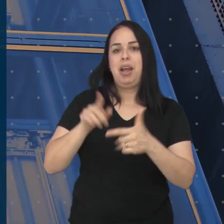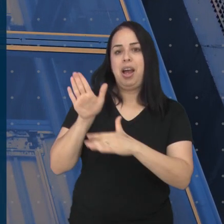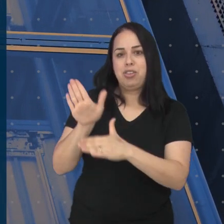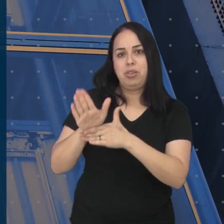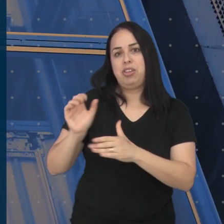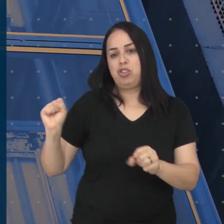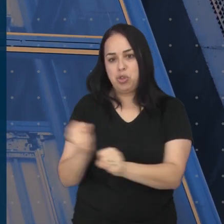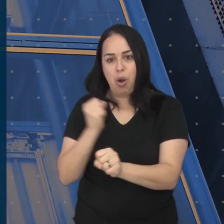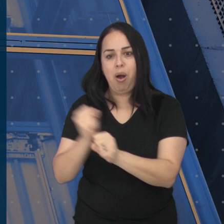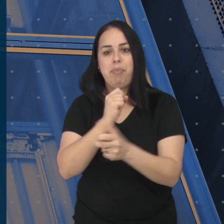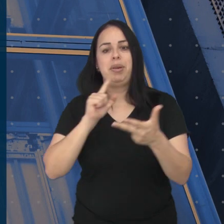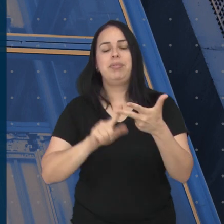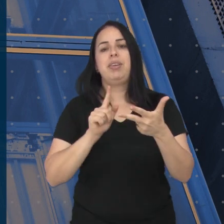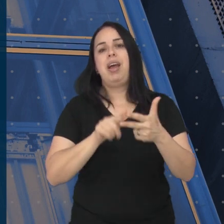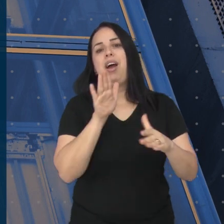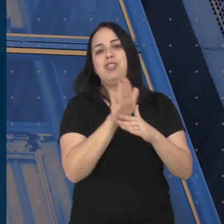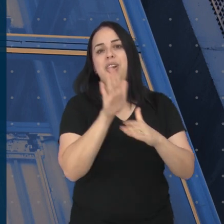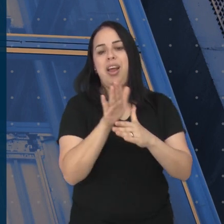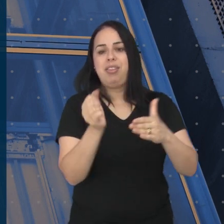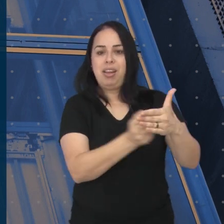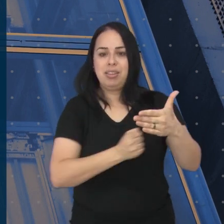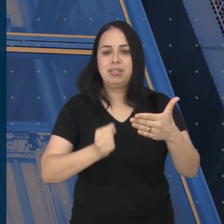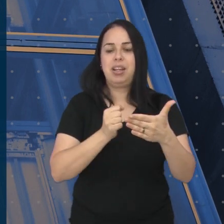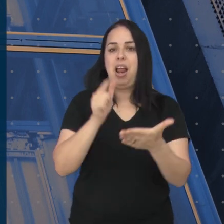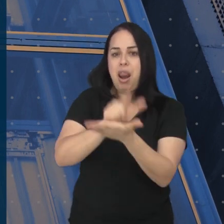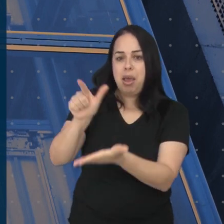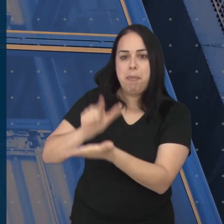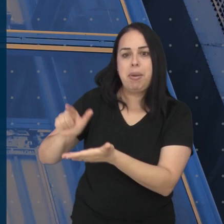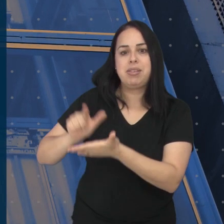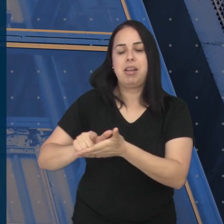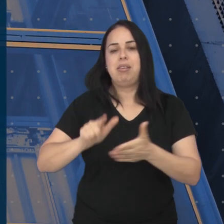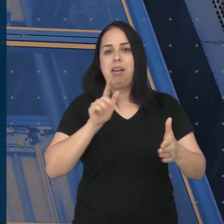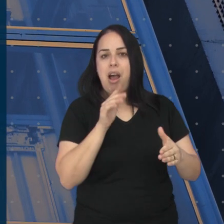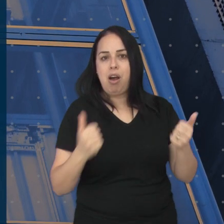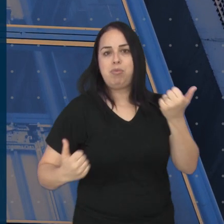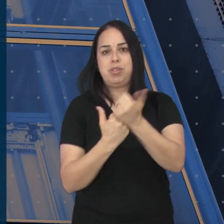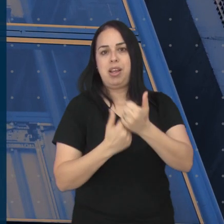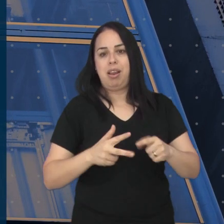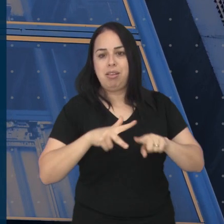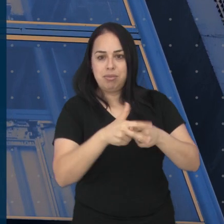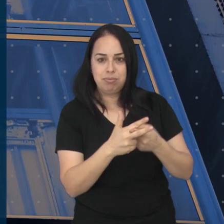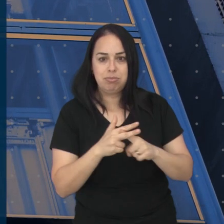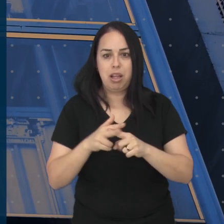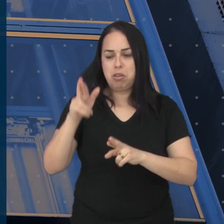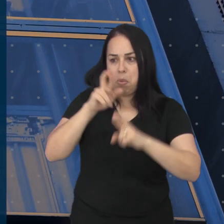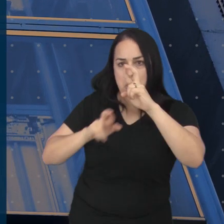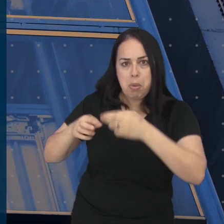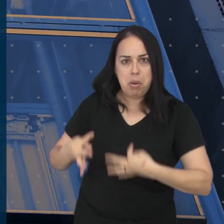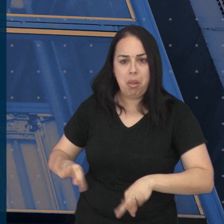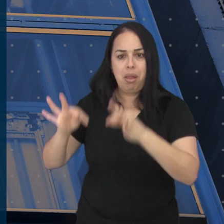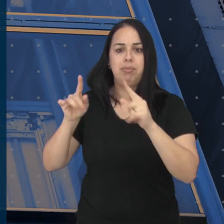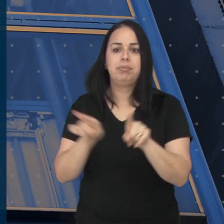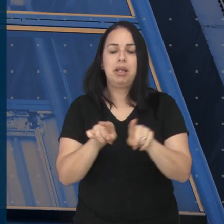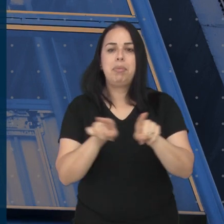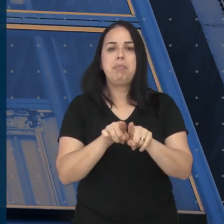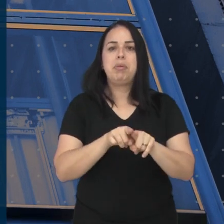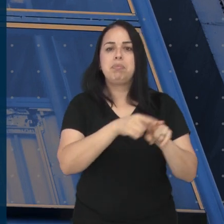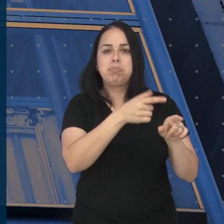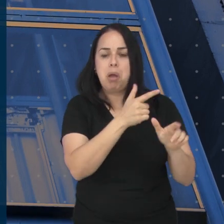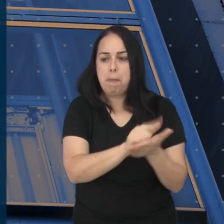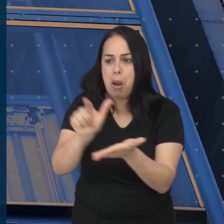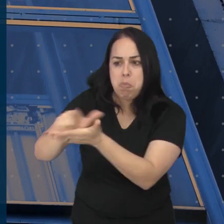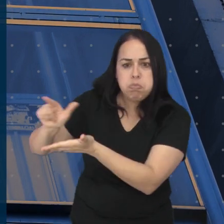ajudante de obras, auxiliar de cozinha, auxiliar de limpeza, auxiliar de mecânico, auxiliar de monitoramento